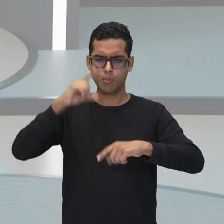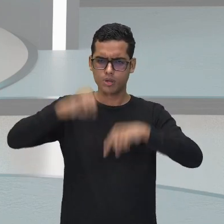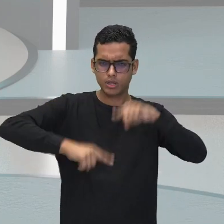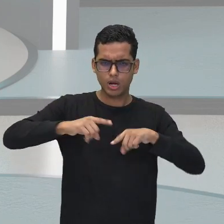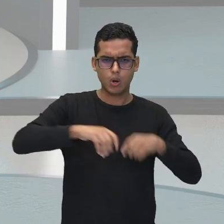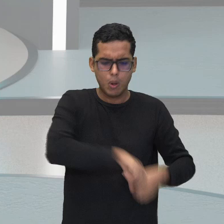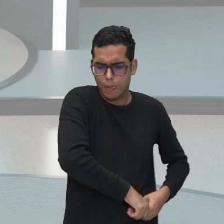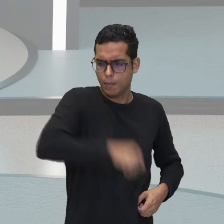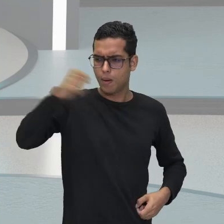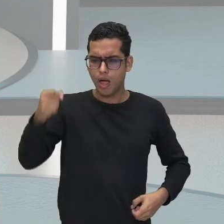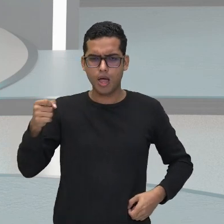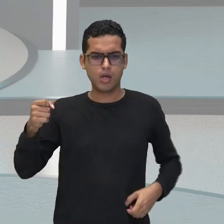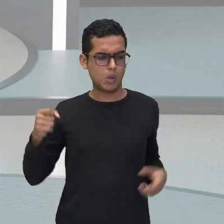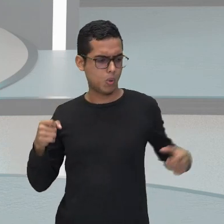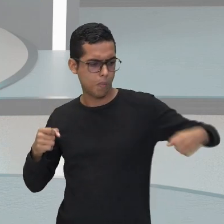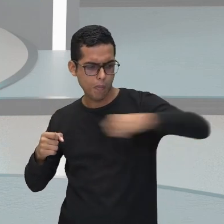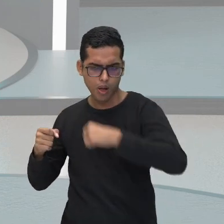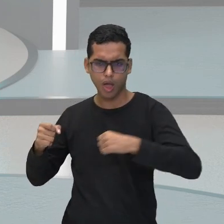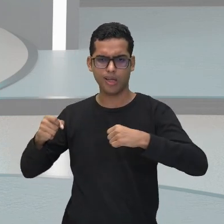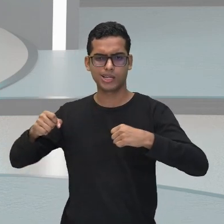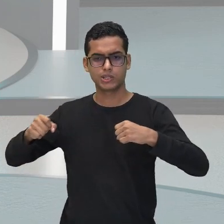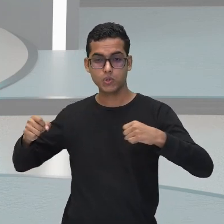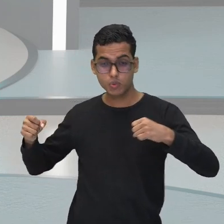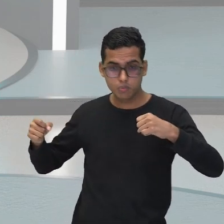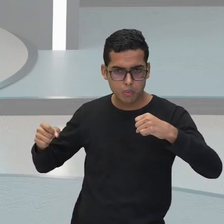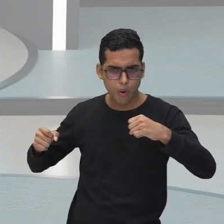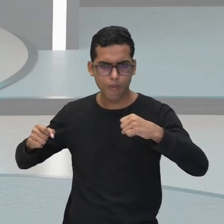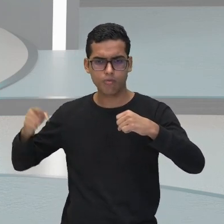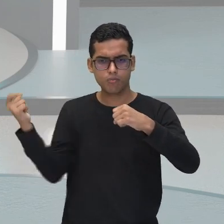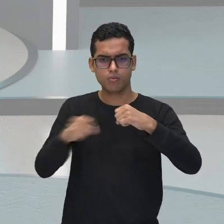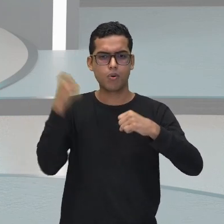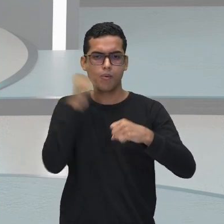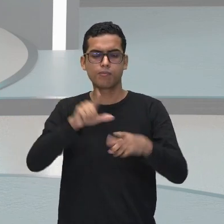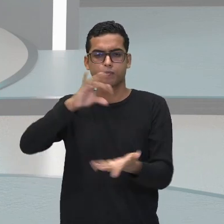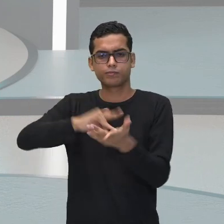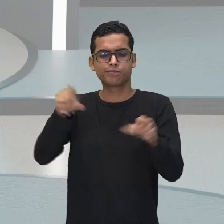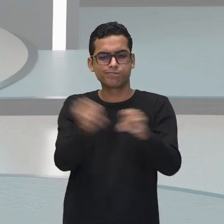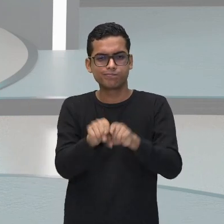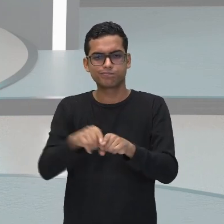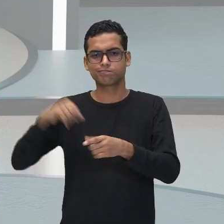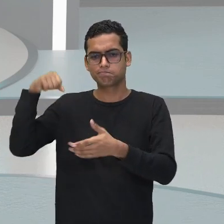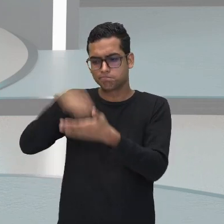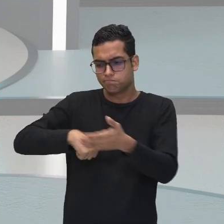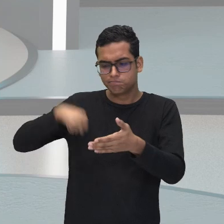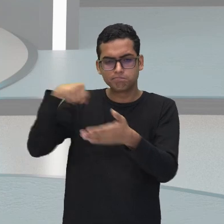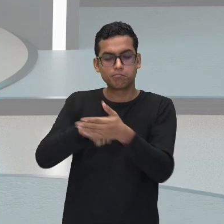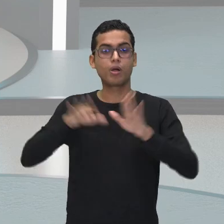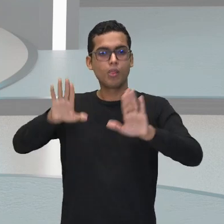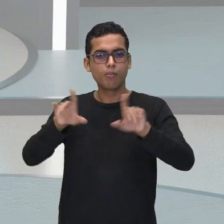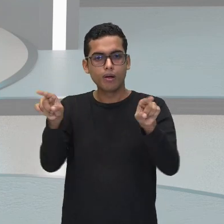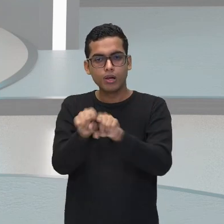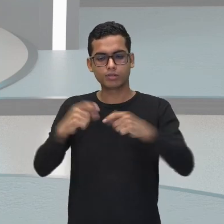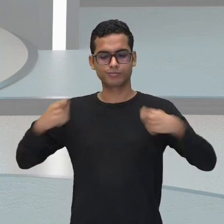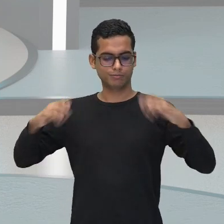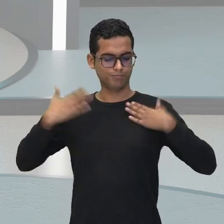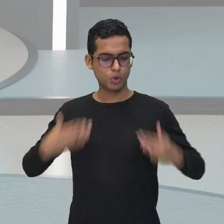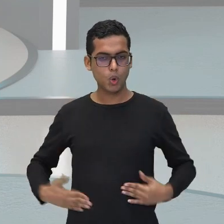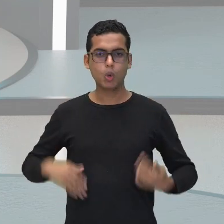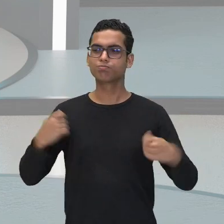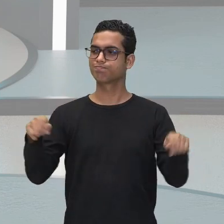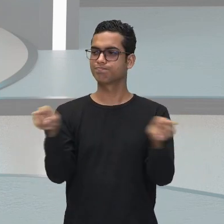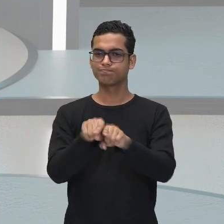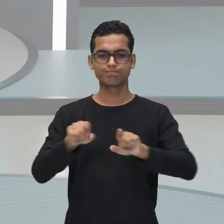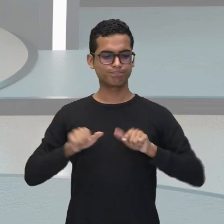que pudessem, né, melhorar essa capacidade deles de conquistar territórios, eles precisavam ser fisicamente ativos